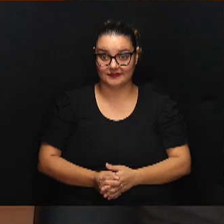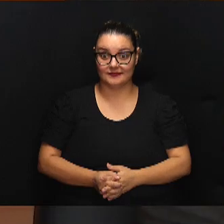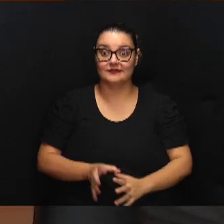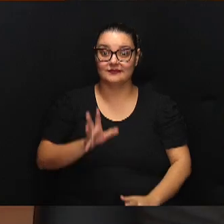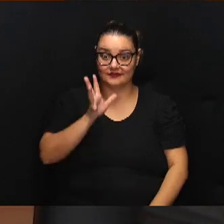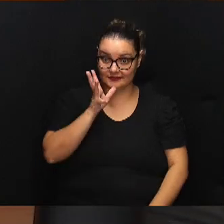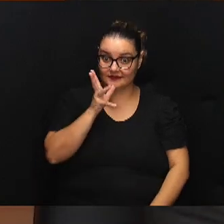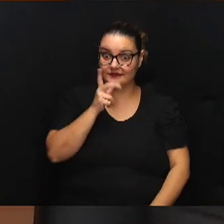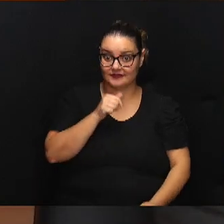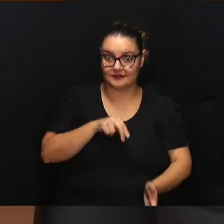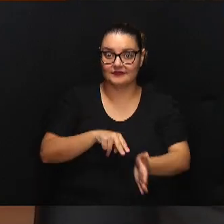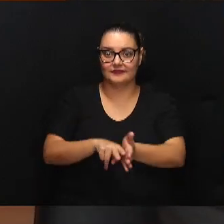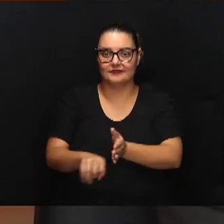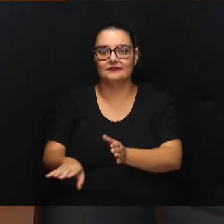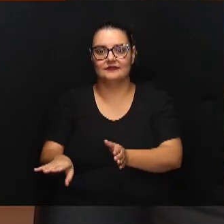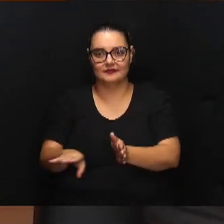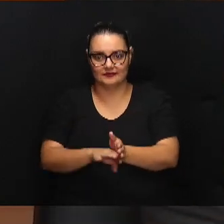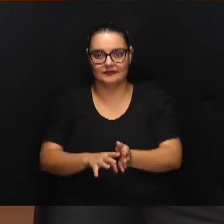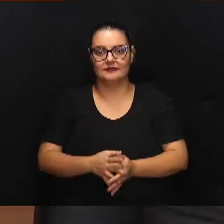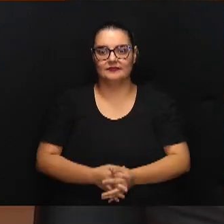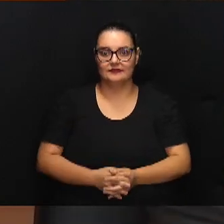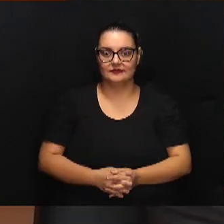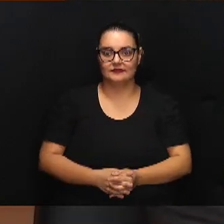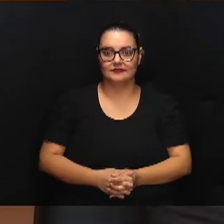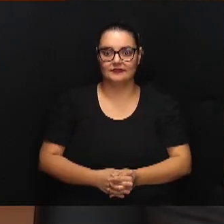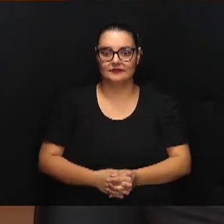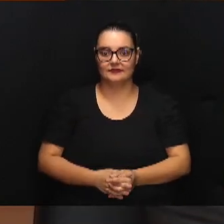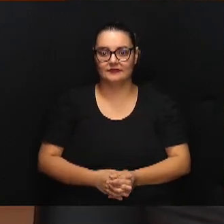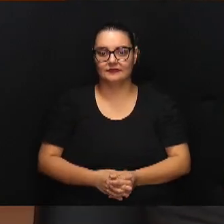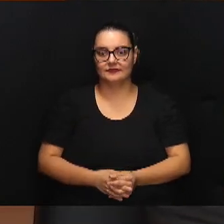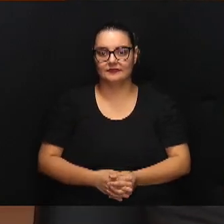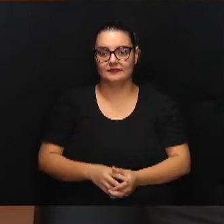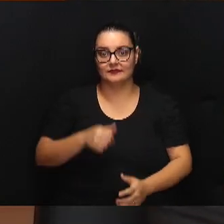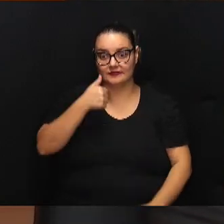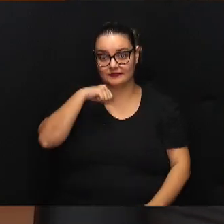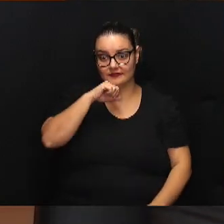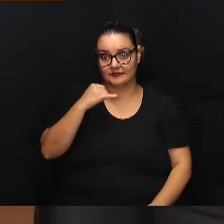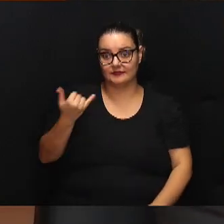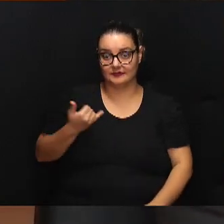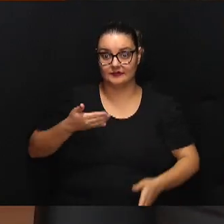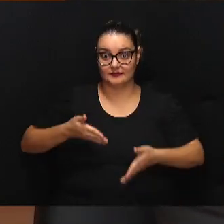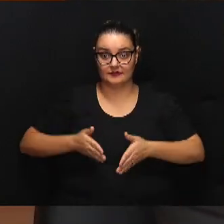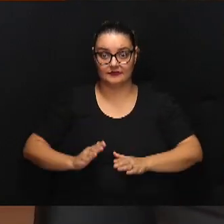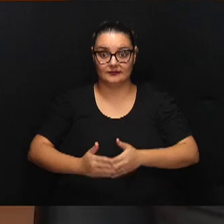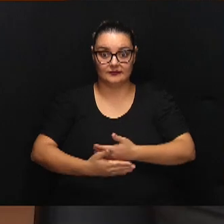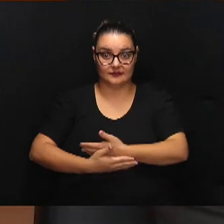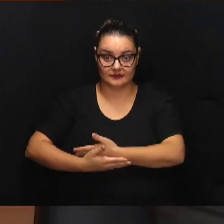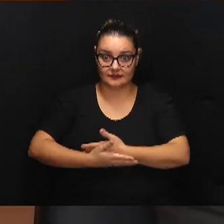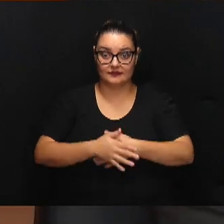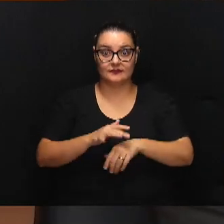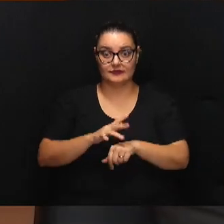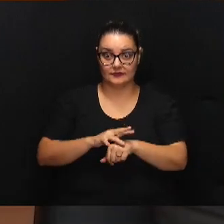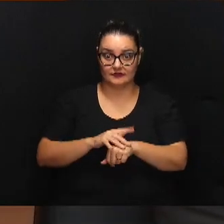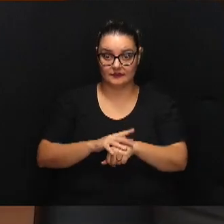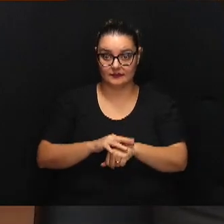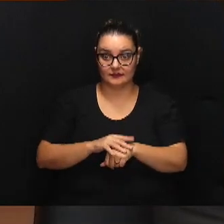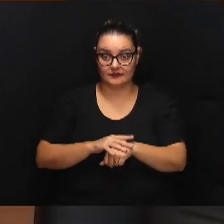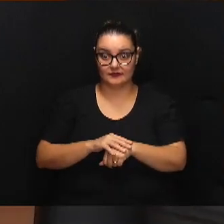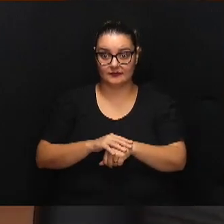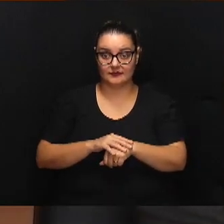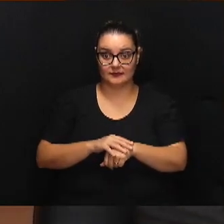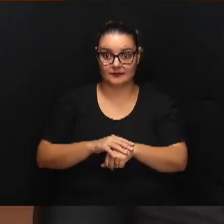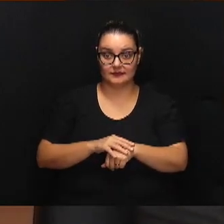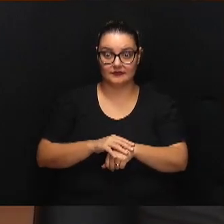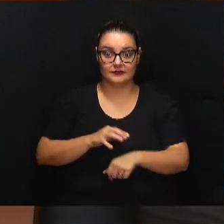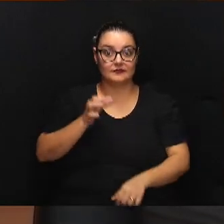o diagnóstico demorou para chegar, porque minha mãe conta que eu já nasci muito adoecida, né? o furinho